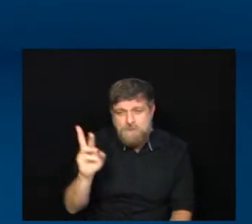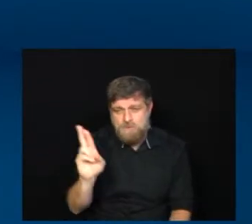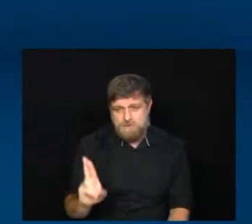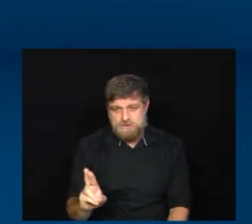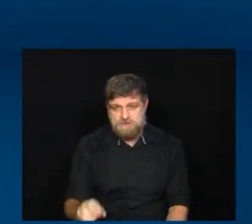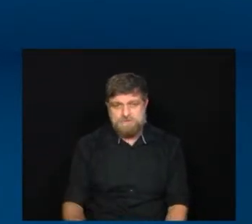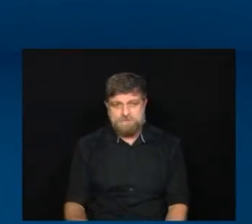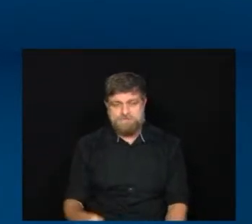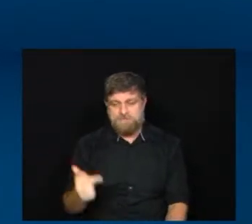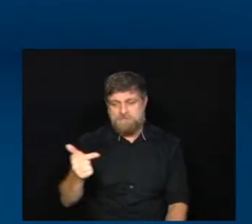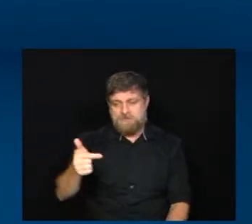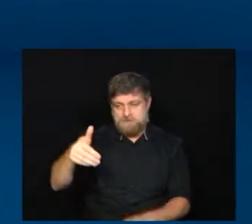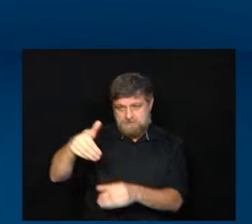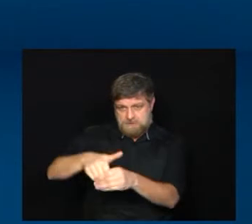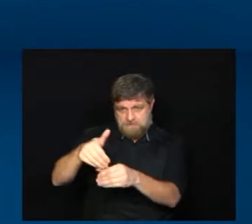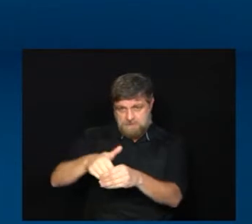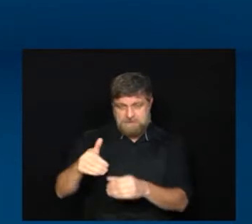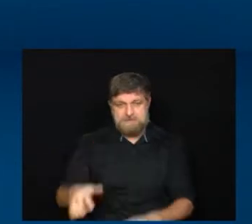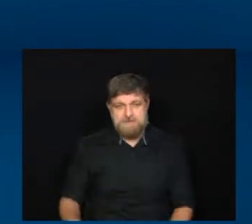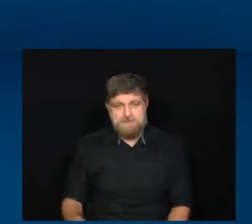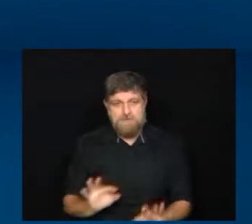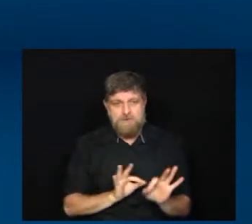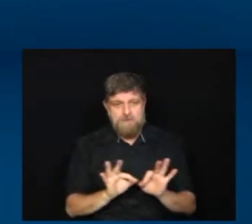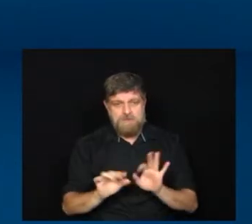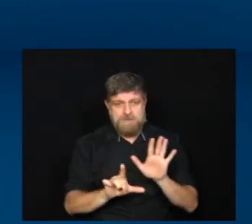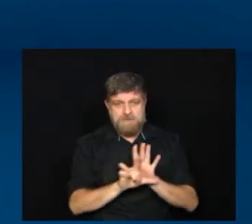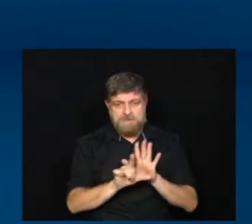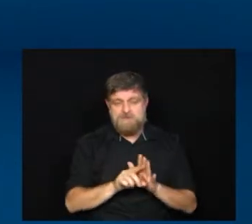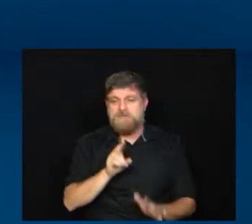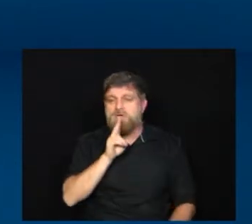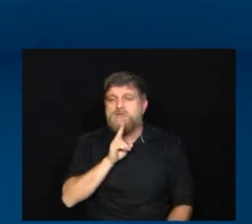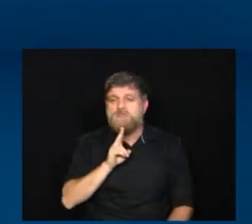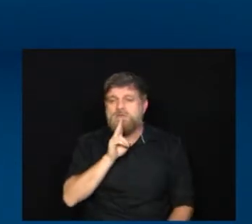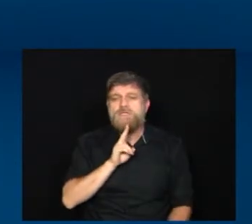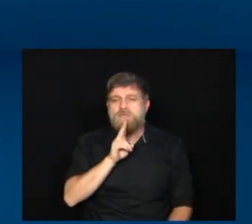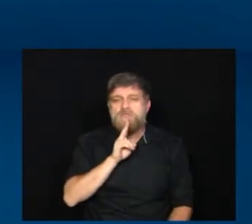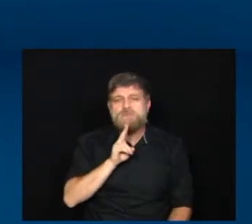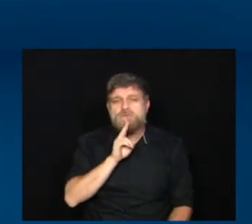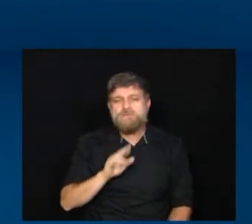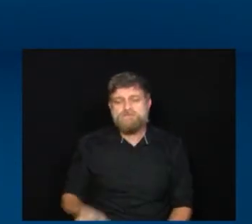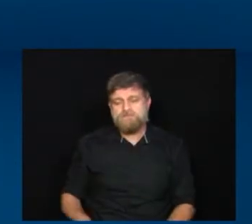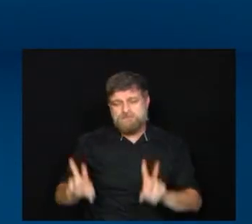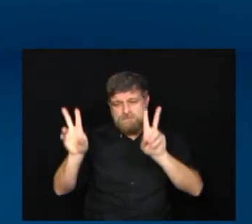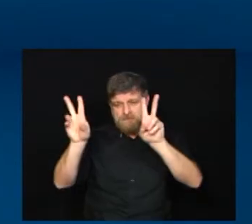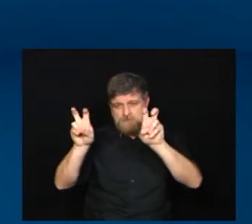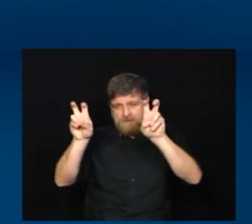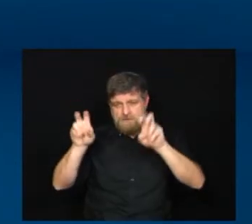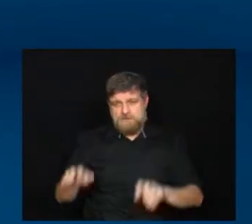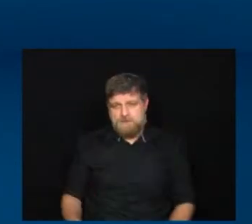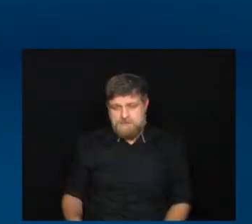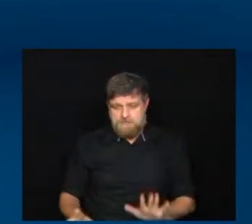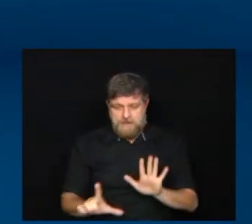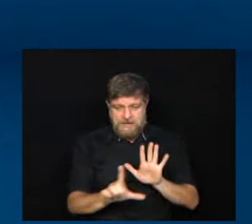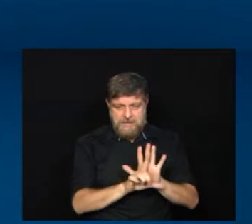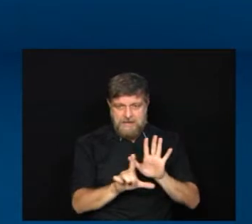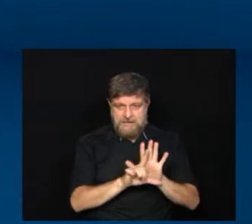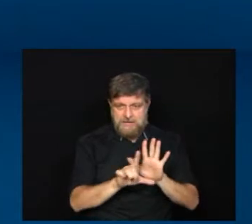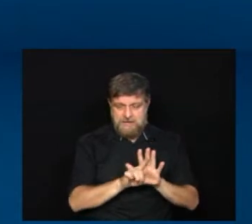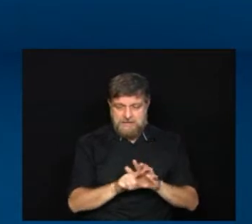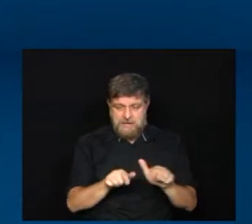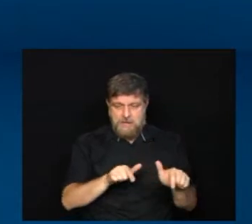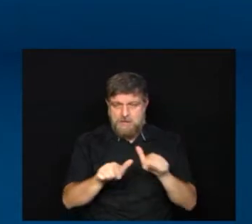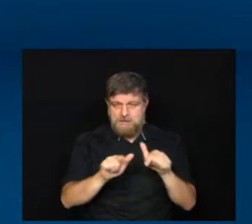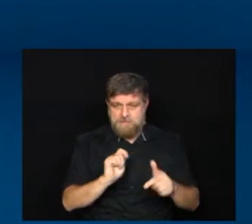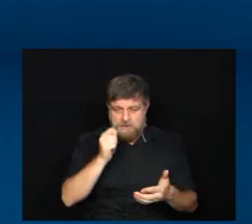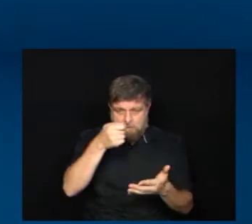Também em segunda discussão, será analisado o projeto de autoria do vereador Nelson Osseri, que trata de alteração na lei do serviço remunerado